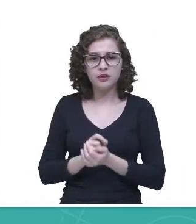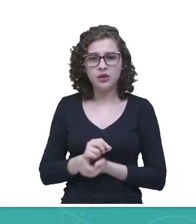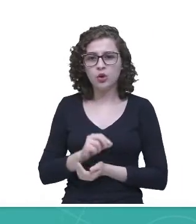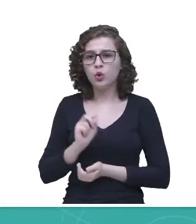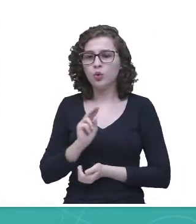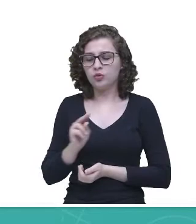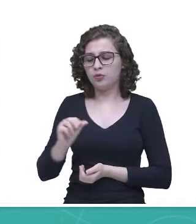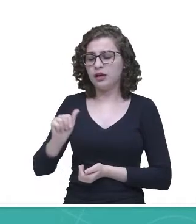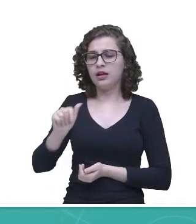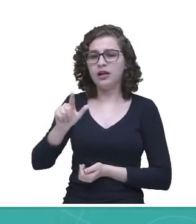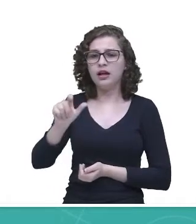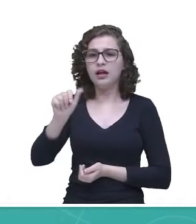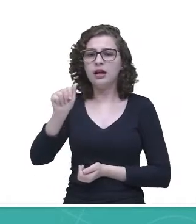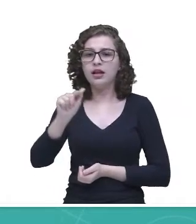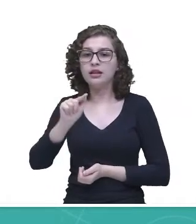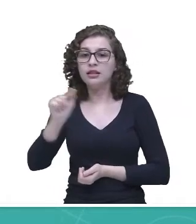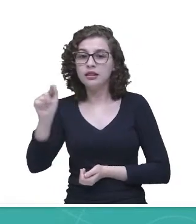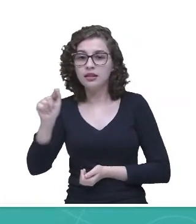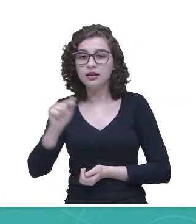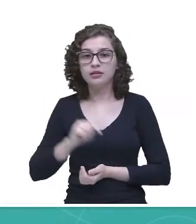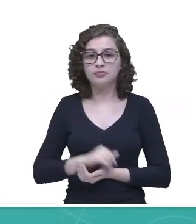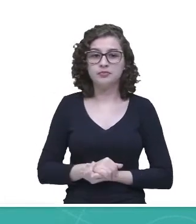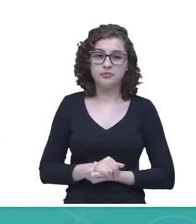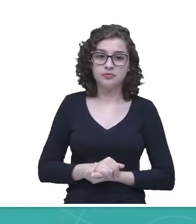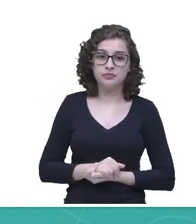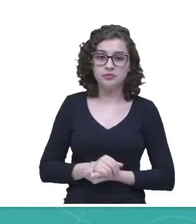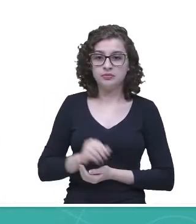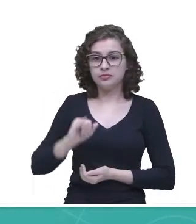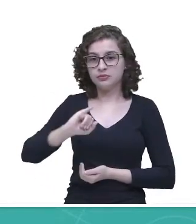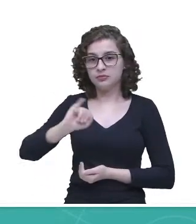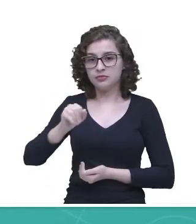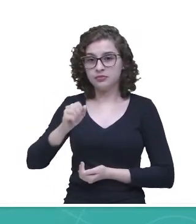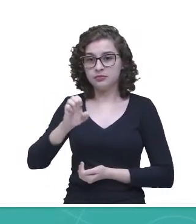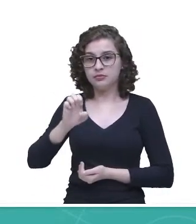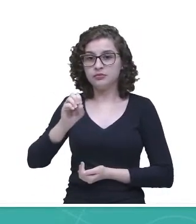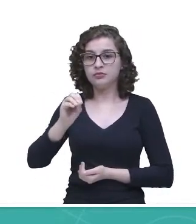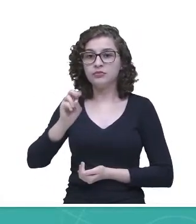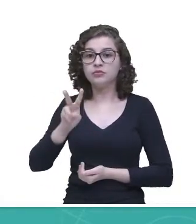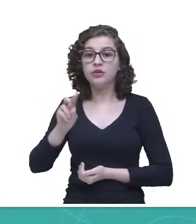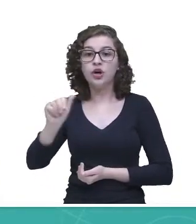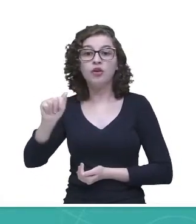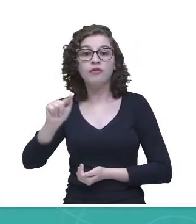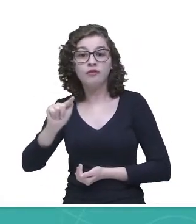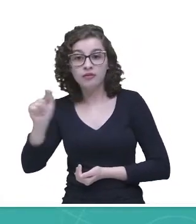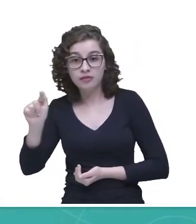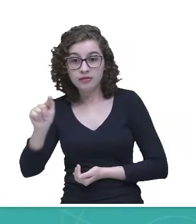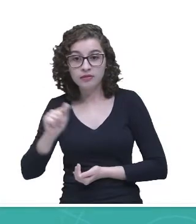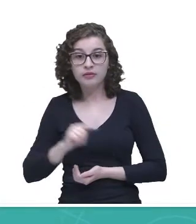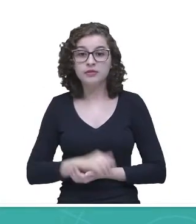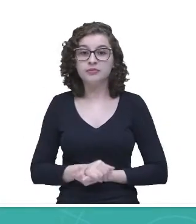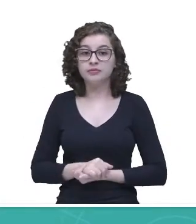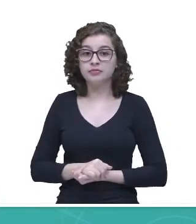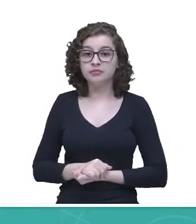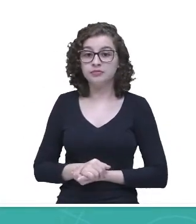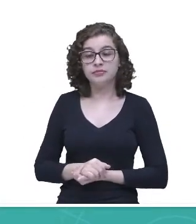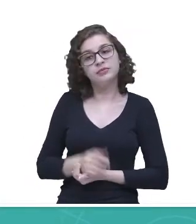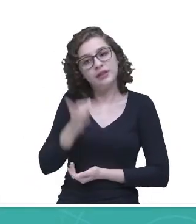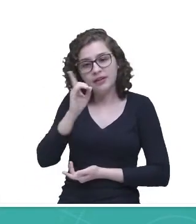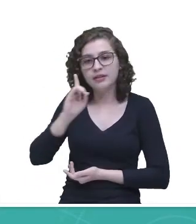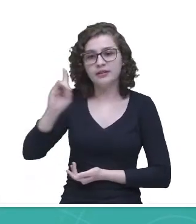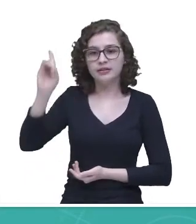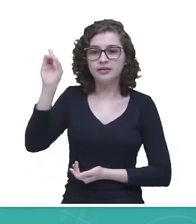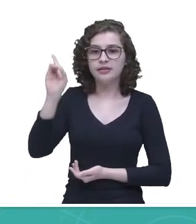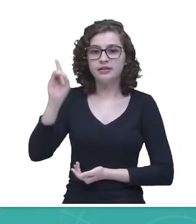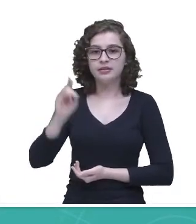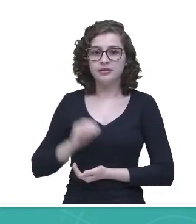Alá, vocês podem chamar essa entidade de Jeová, podem chamar essa entidade de Deus